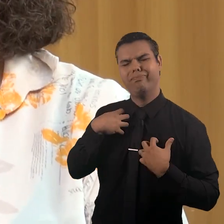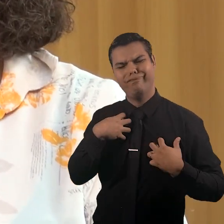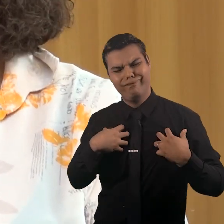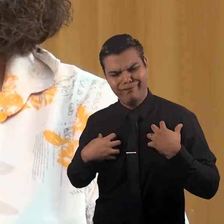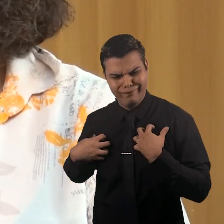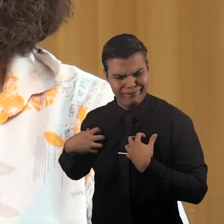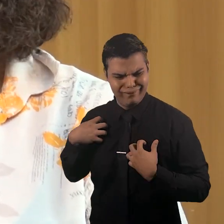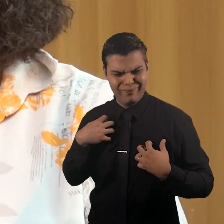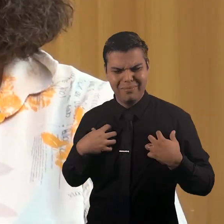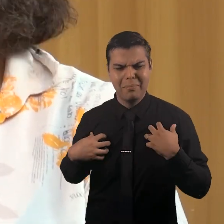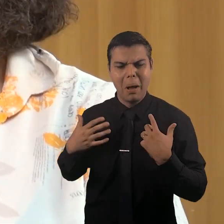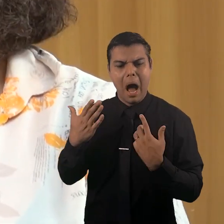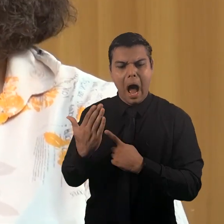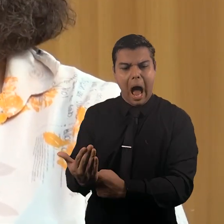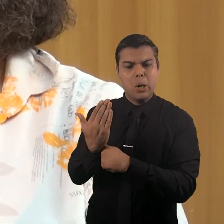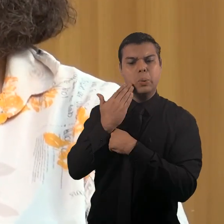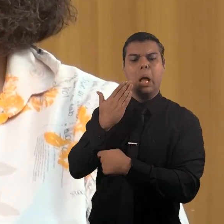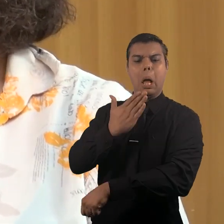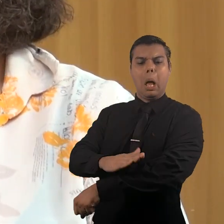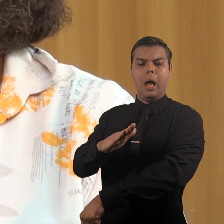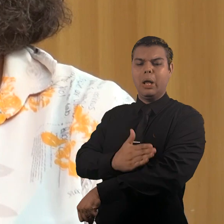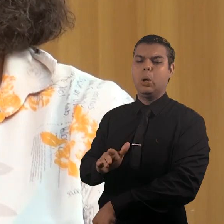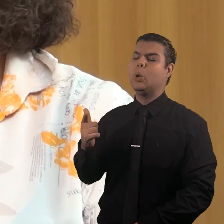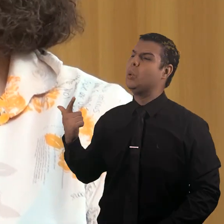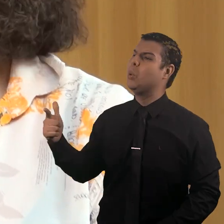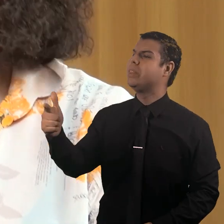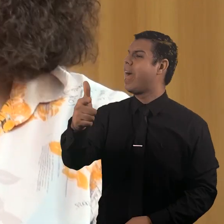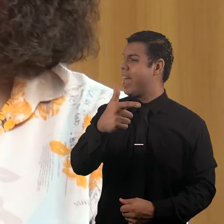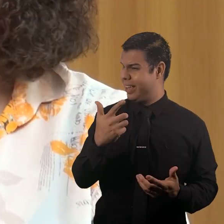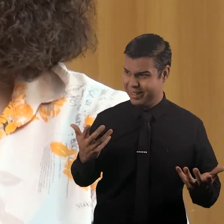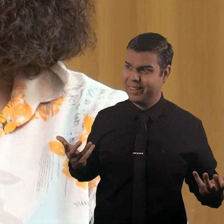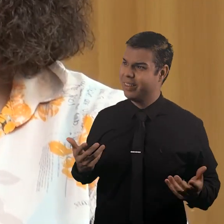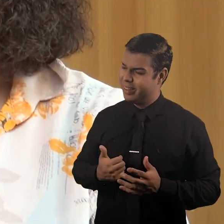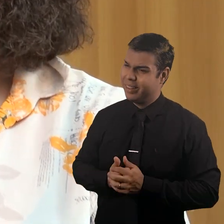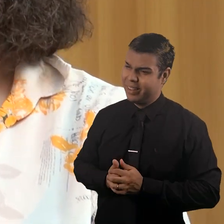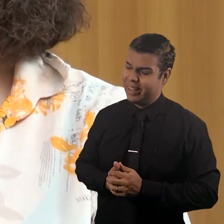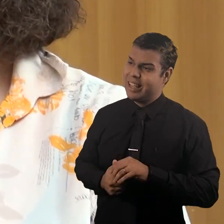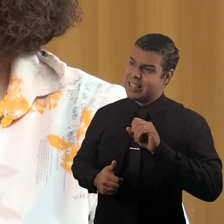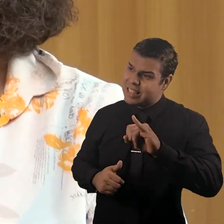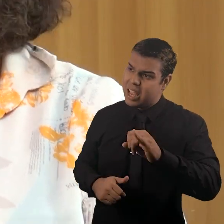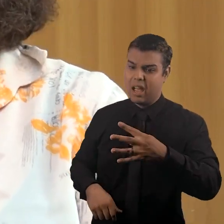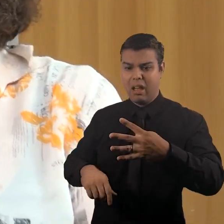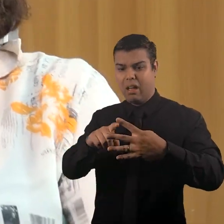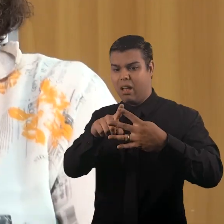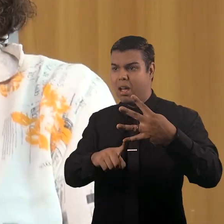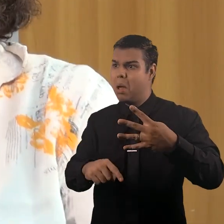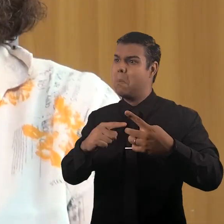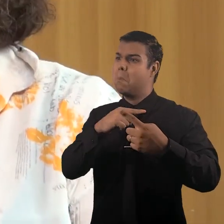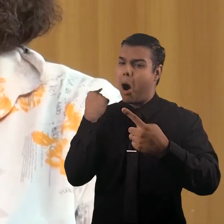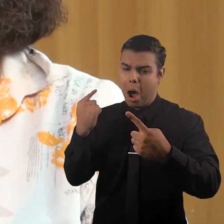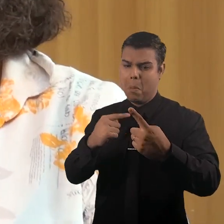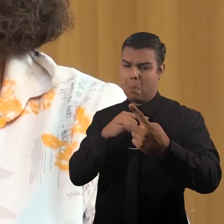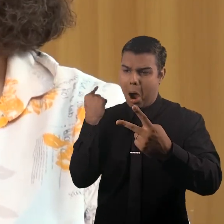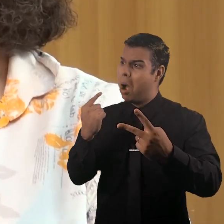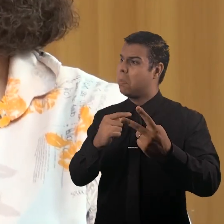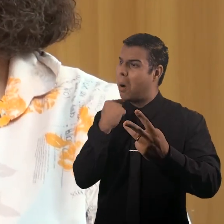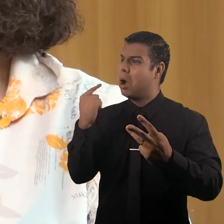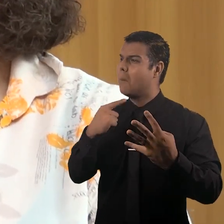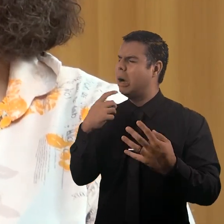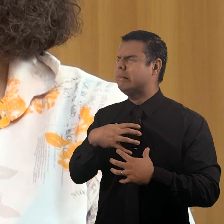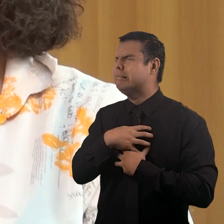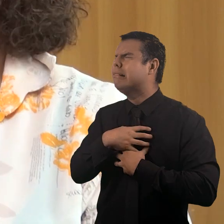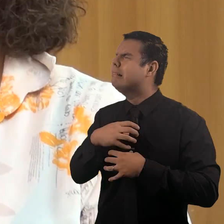diagnósticos. E não existe escola para te preparar para você aprender a perder as pessoas. Porque, de verdade, você